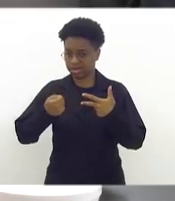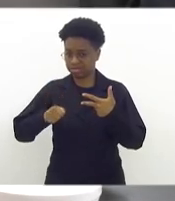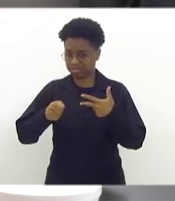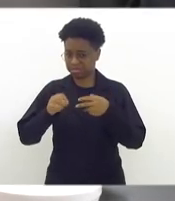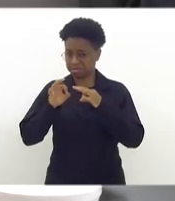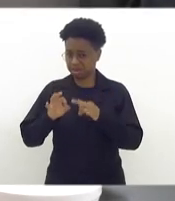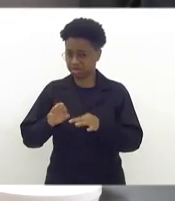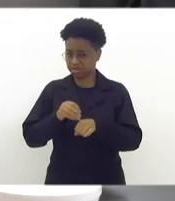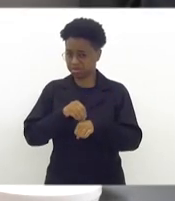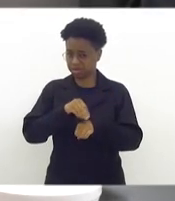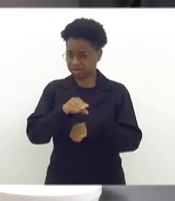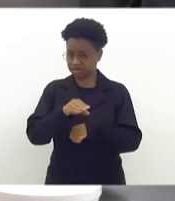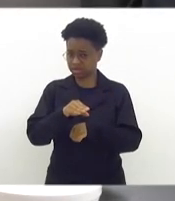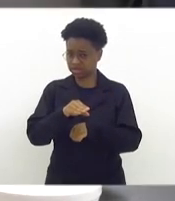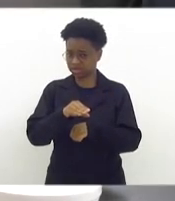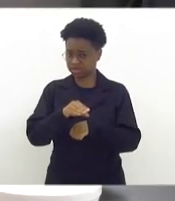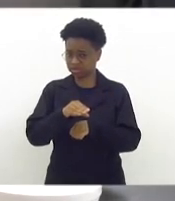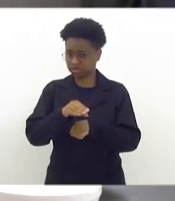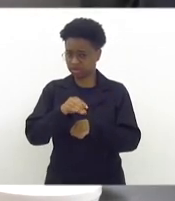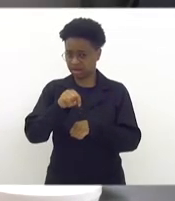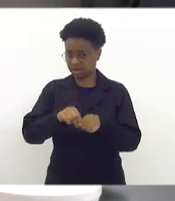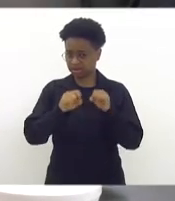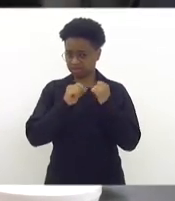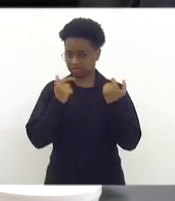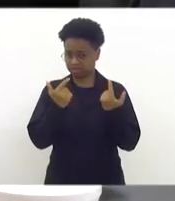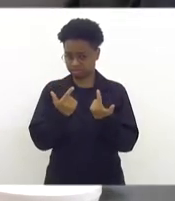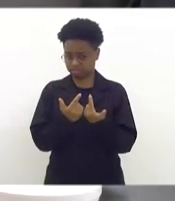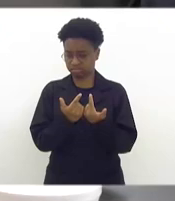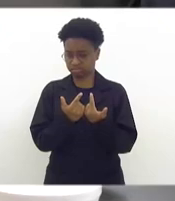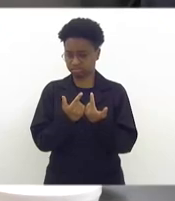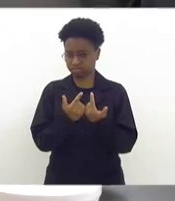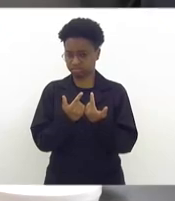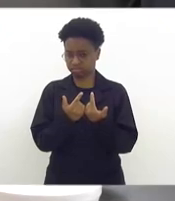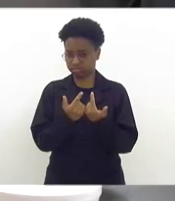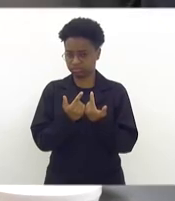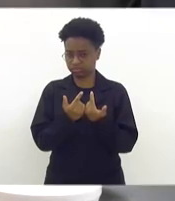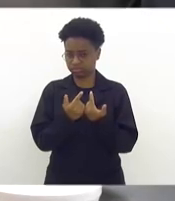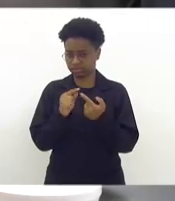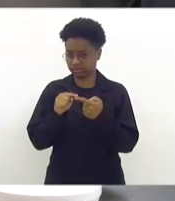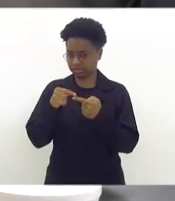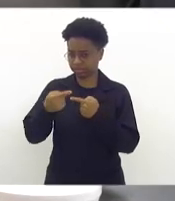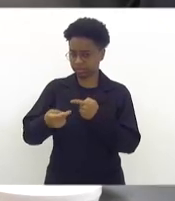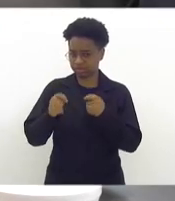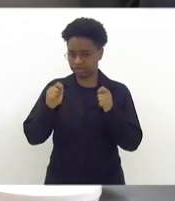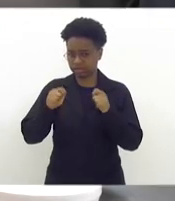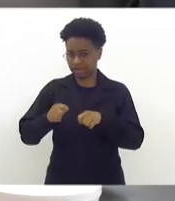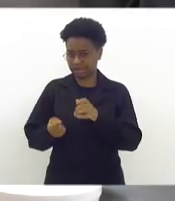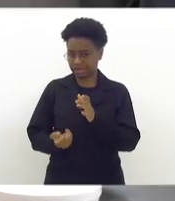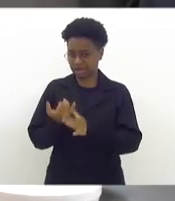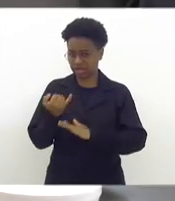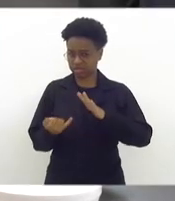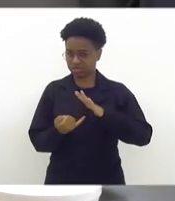mandar mensagem para o Parlamento Fluminense para criar um